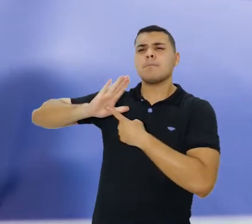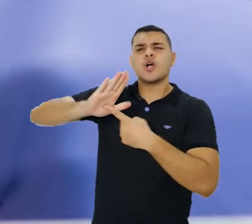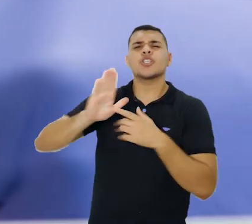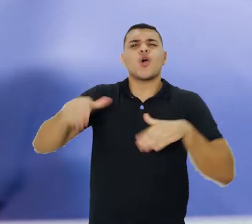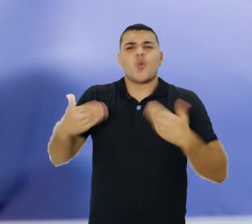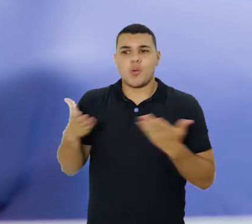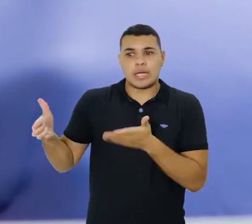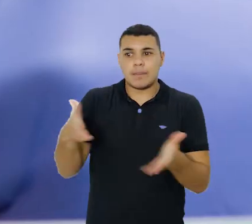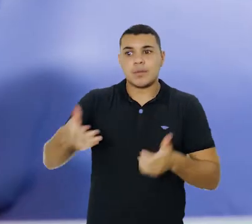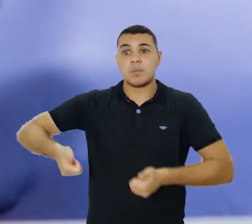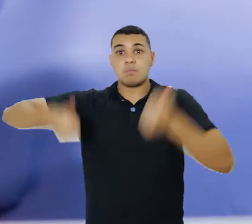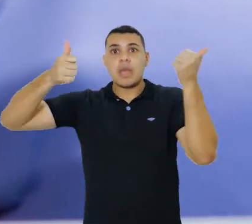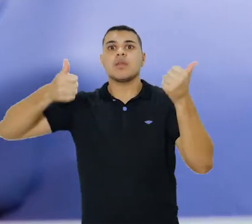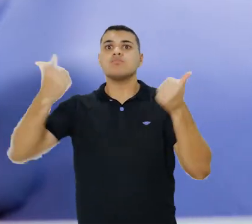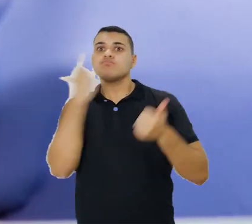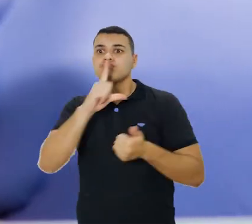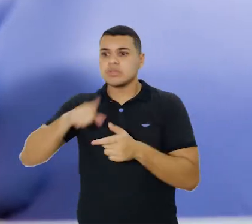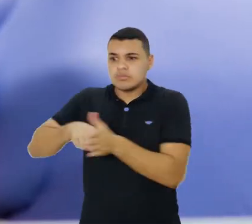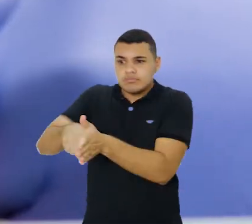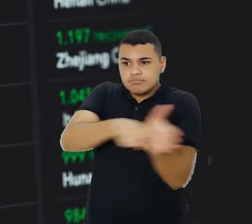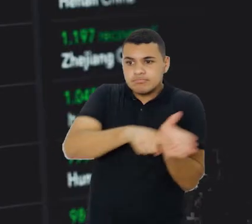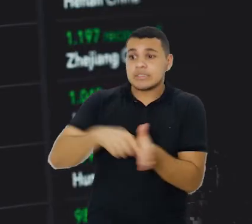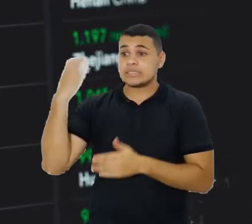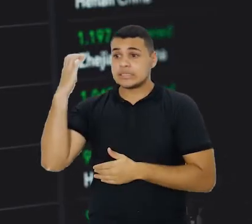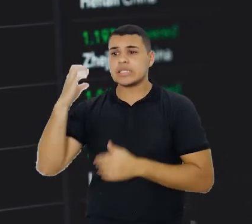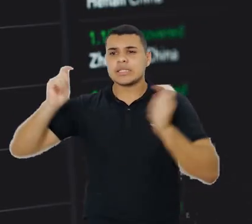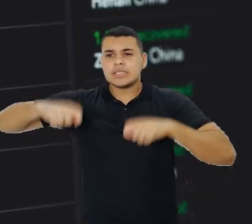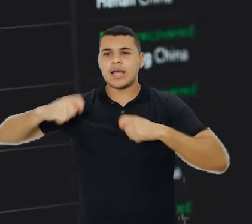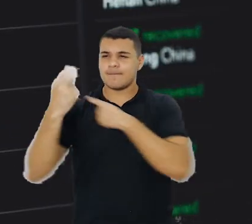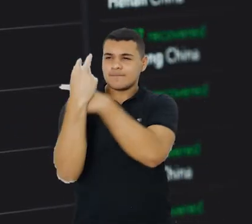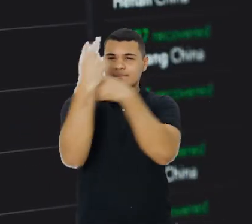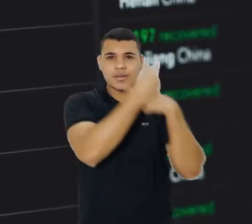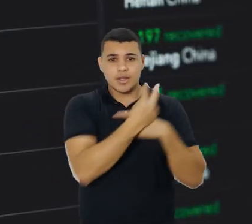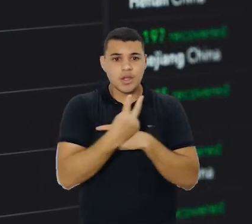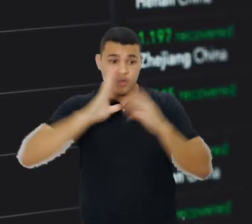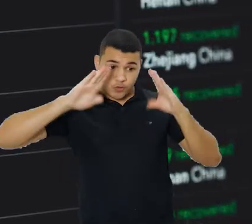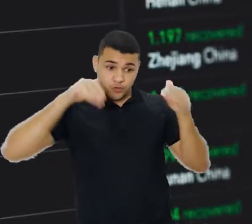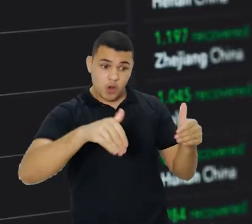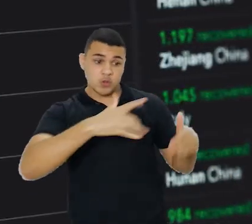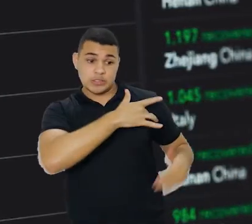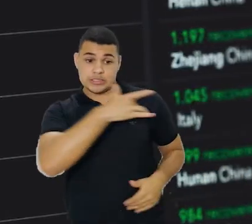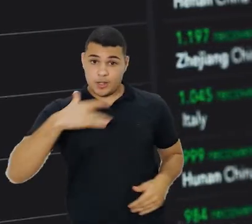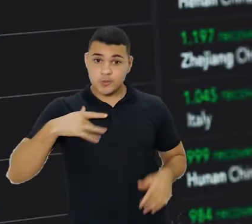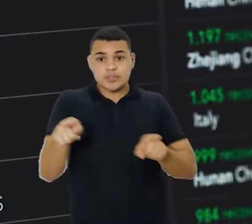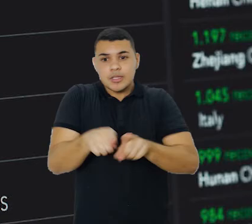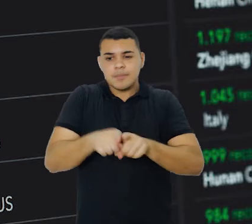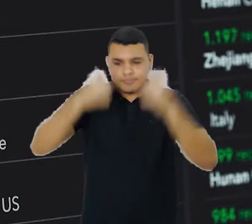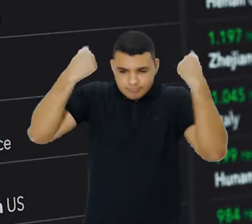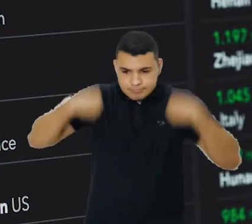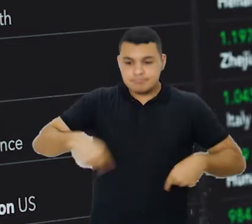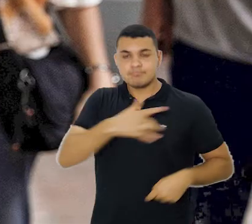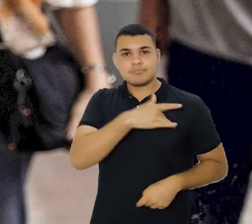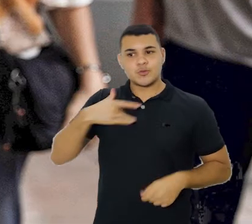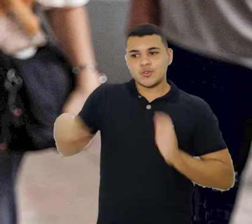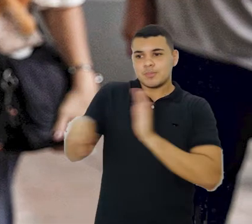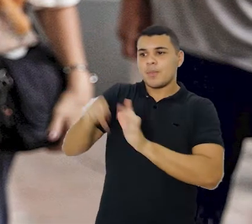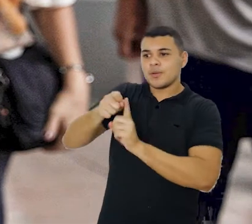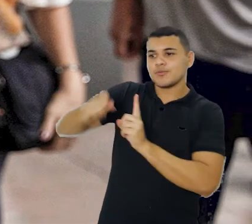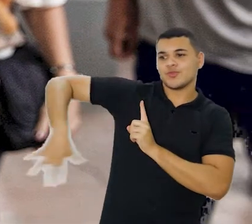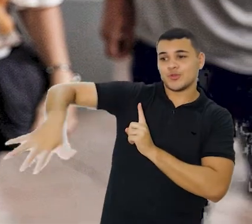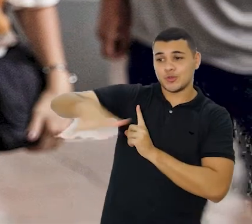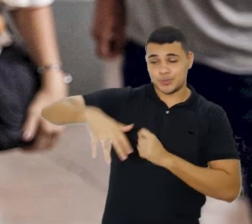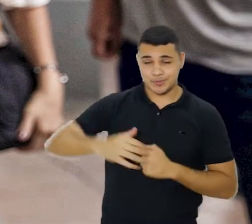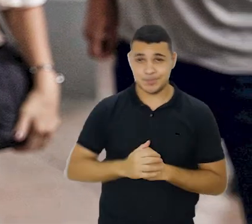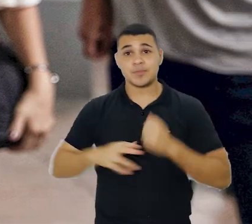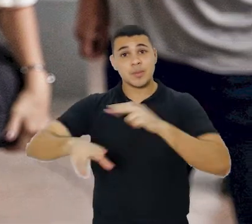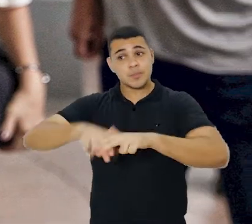por meio de pesquisas e de medidas de prevenção, com foco na saúde e bem-estar da população. A